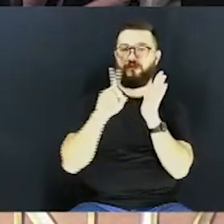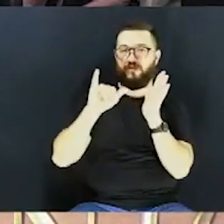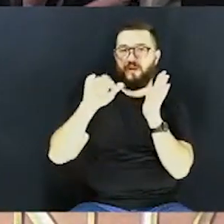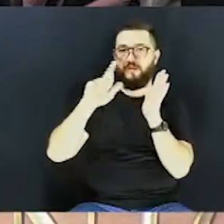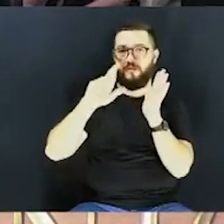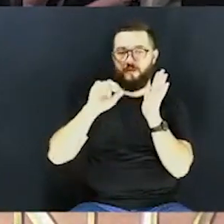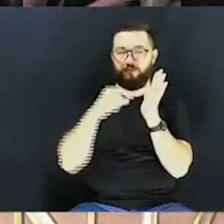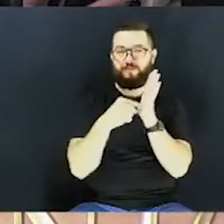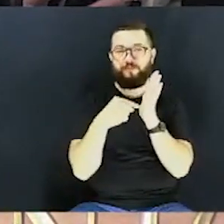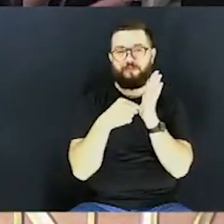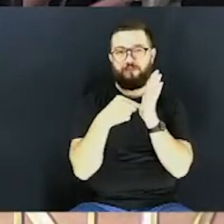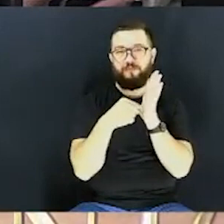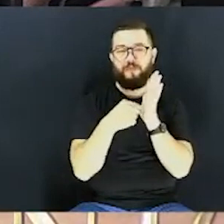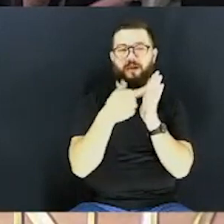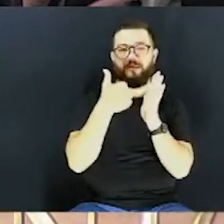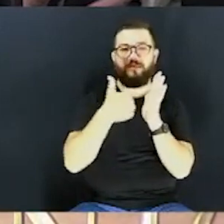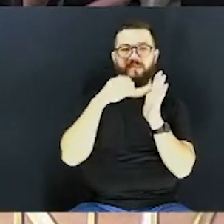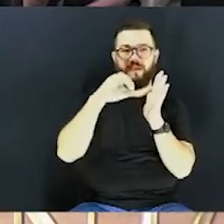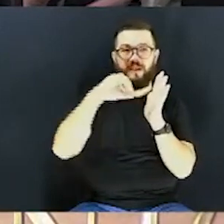10.955 de